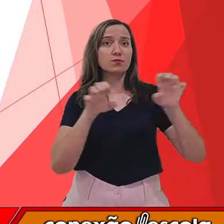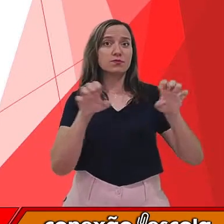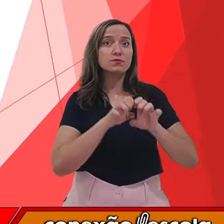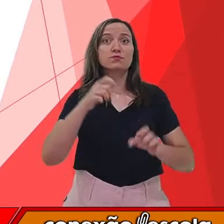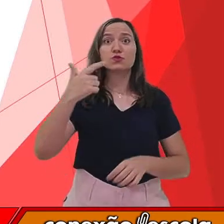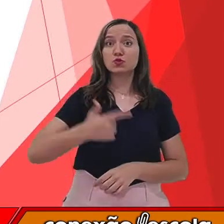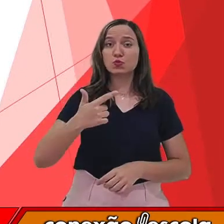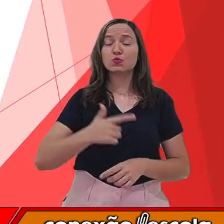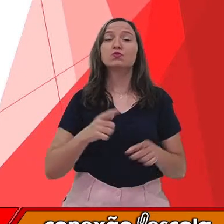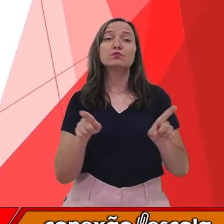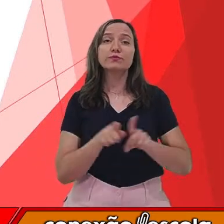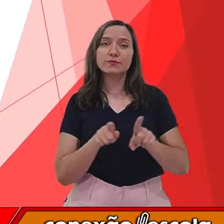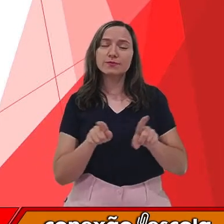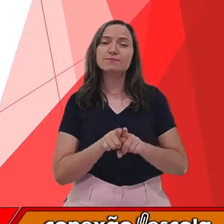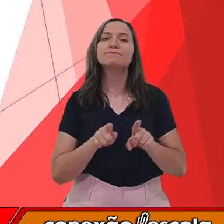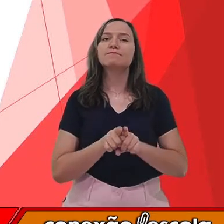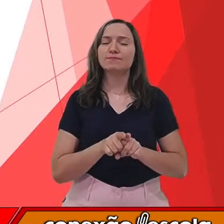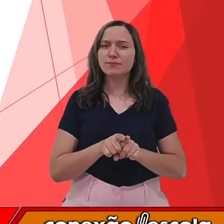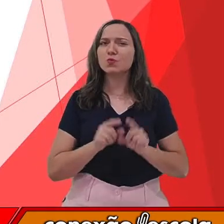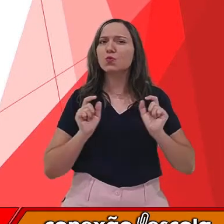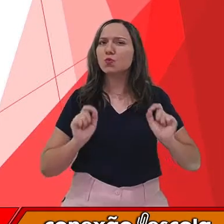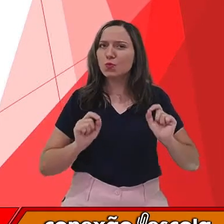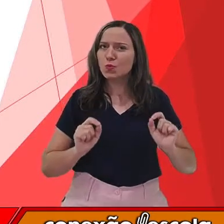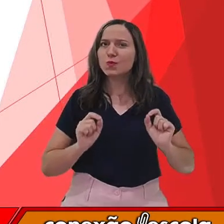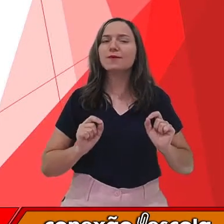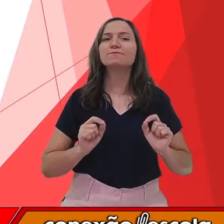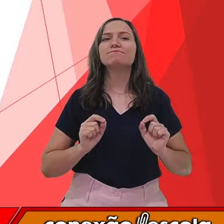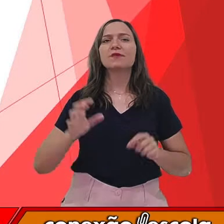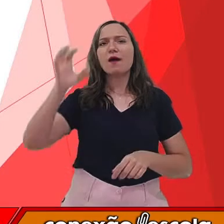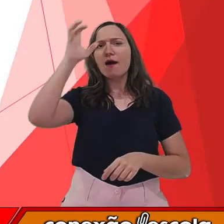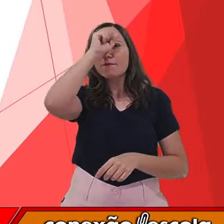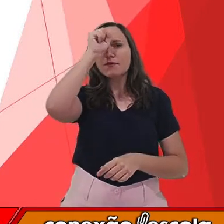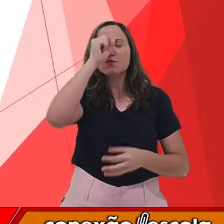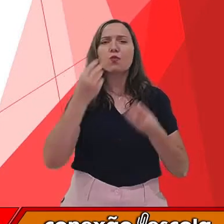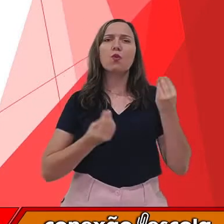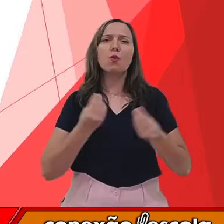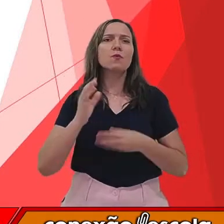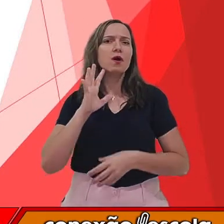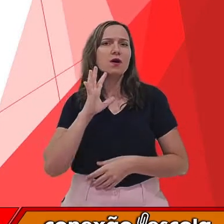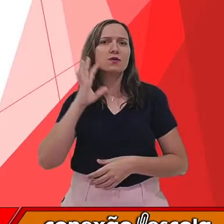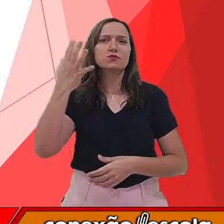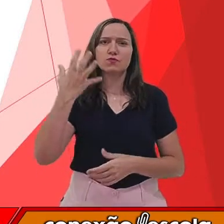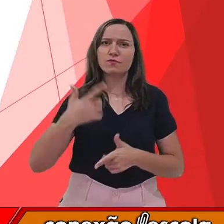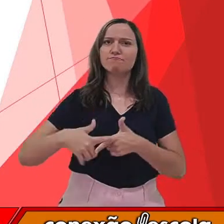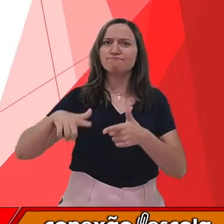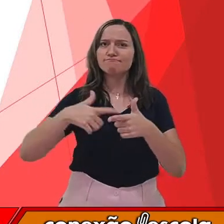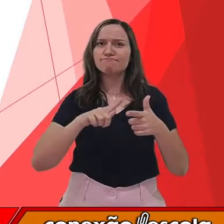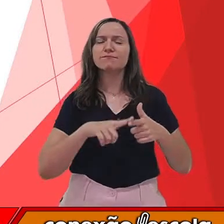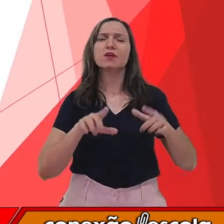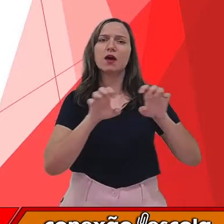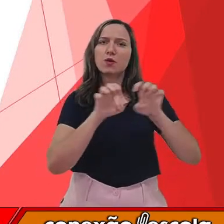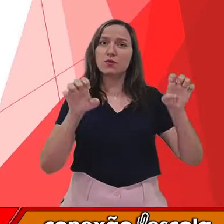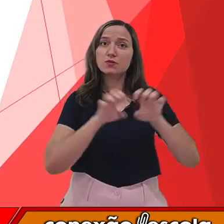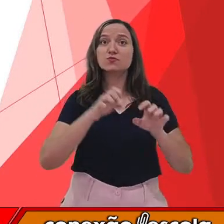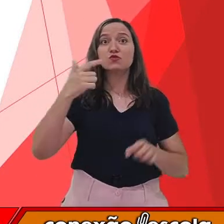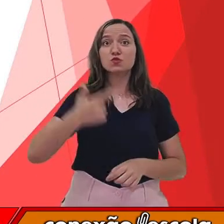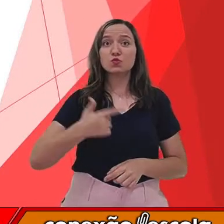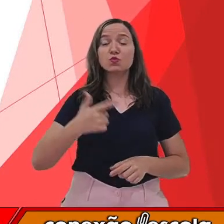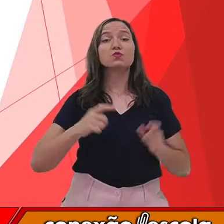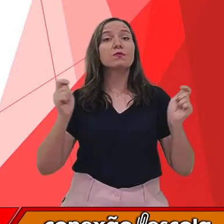equações do 2º grau e nós vamos também ver e resolver as equações do segundo grau de forma